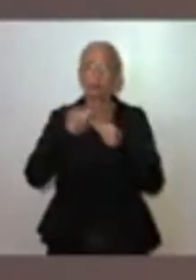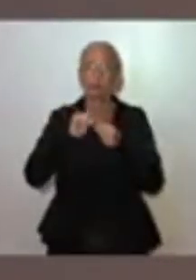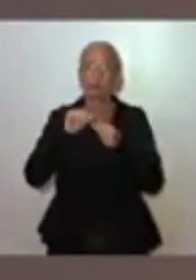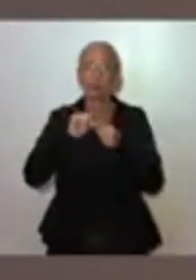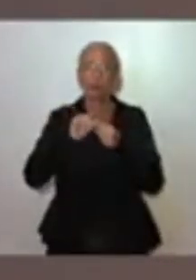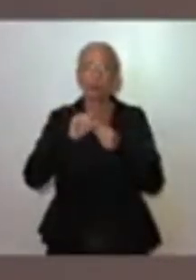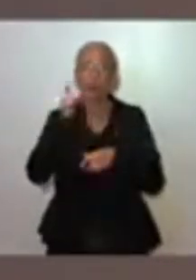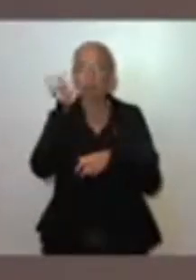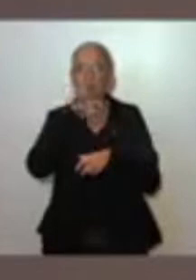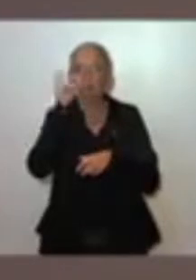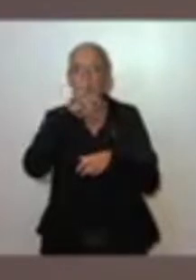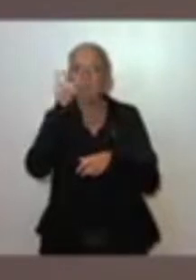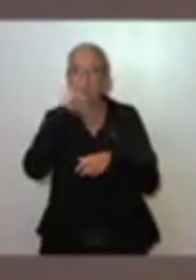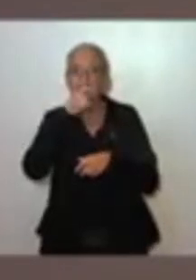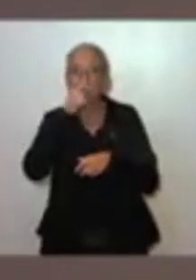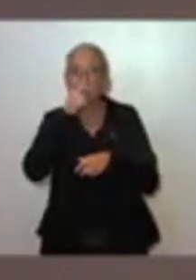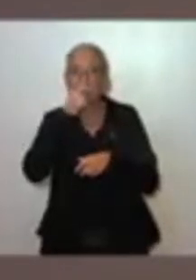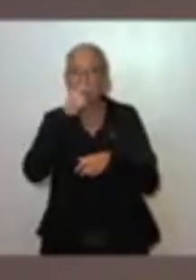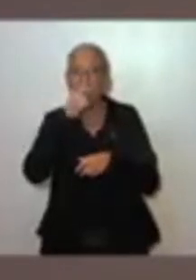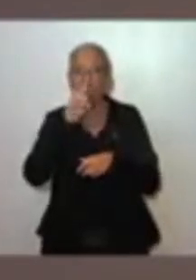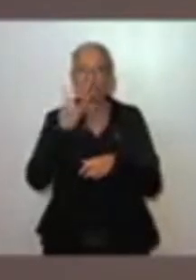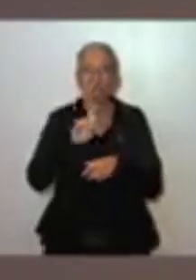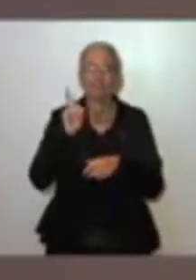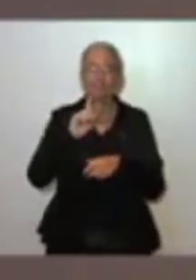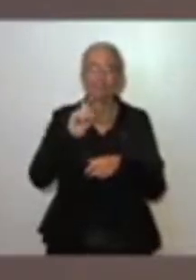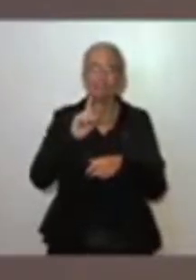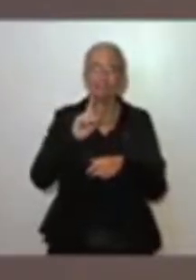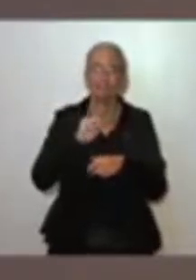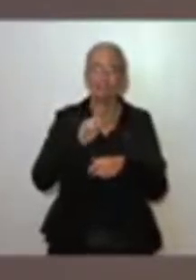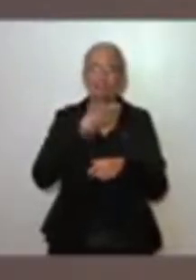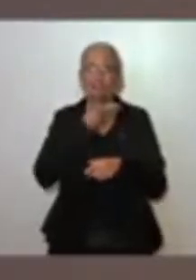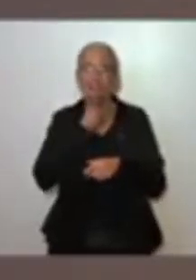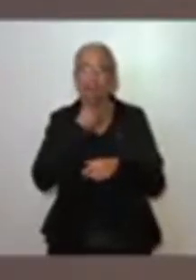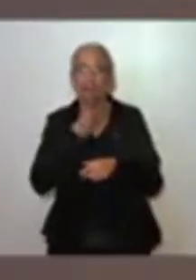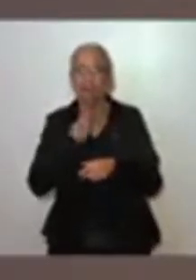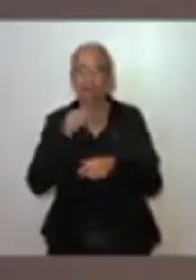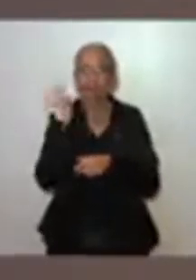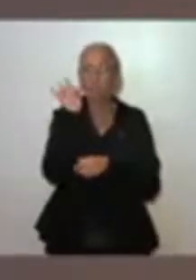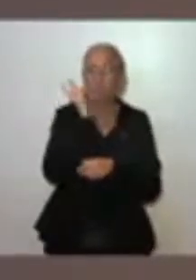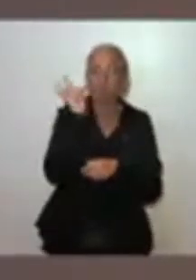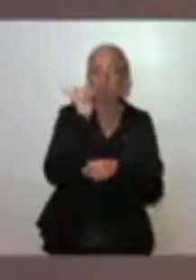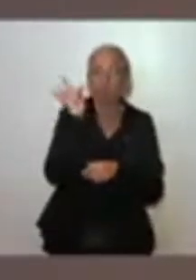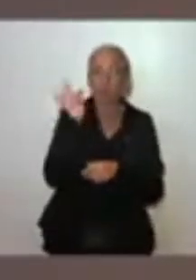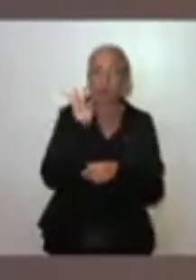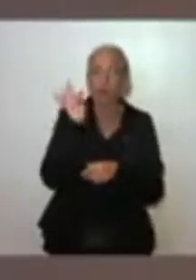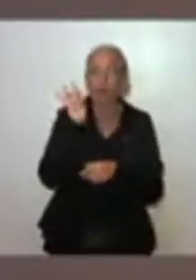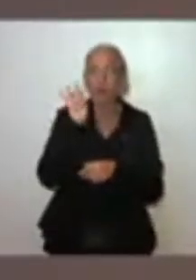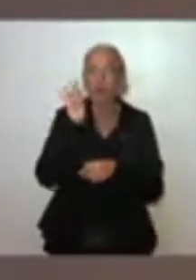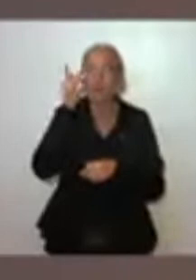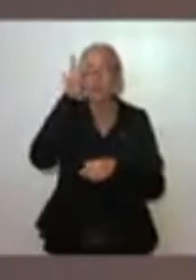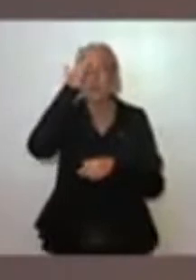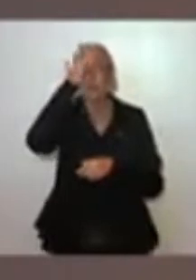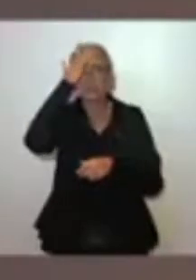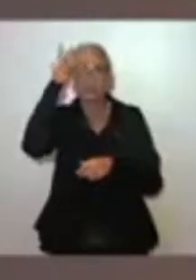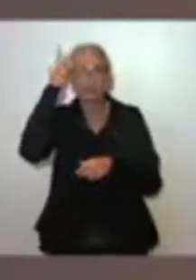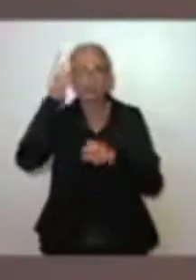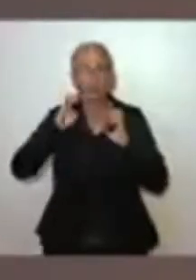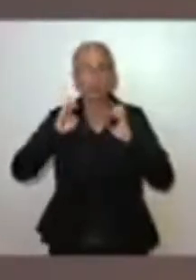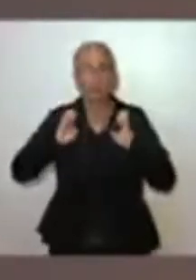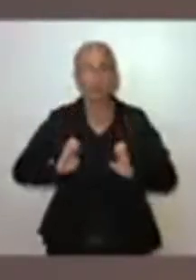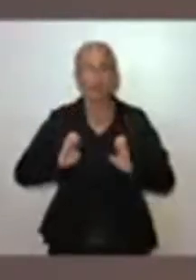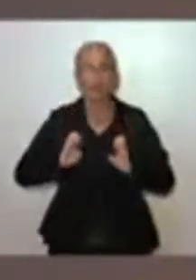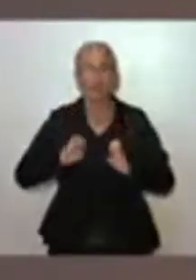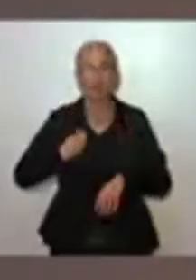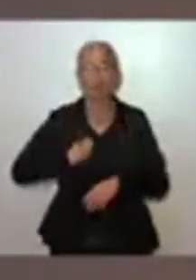outros para trás não mintam não faço intrigas as pessoas e íntegras vivem melhor